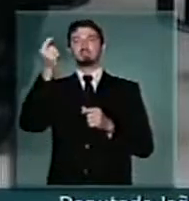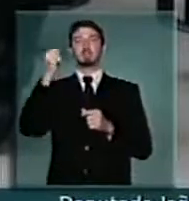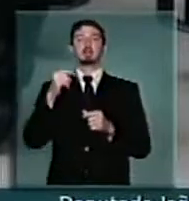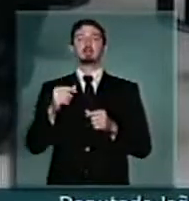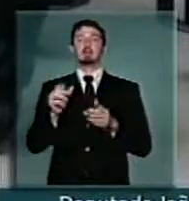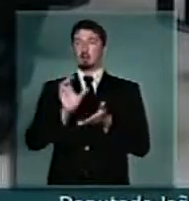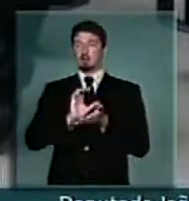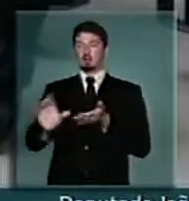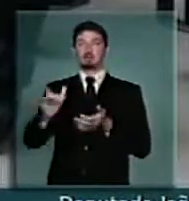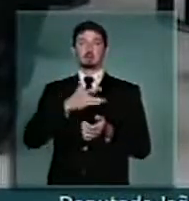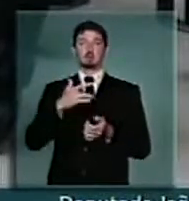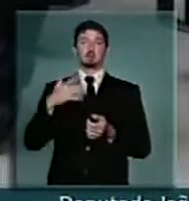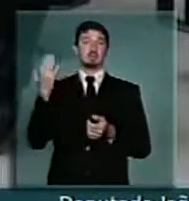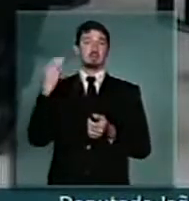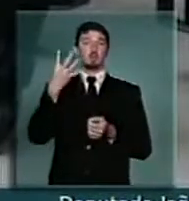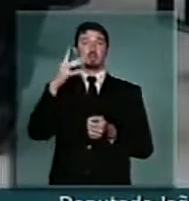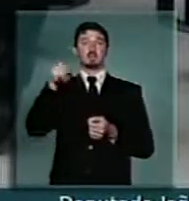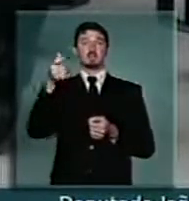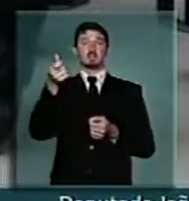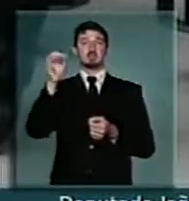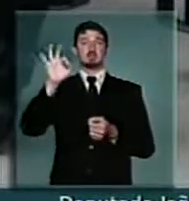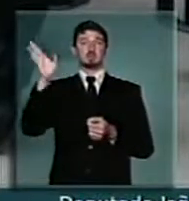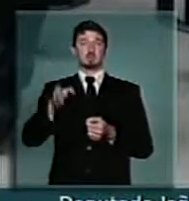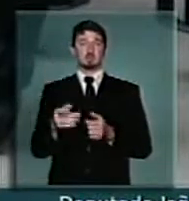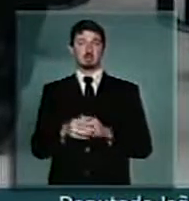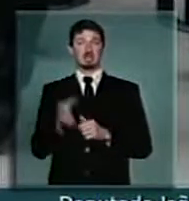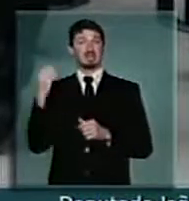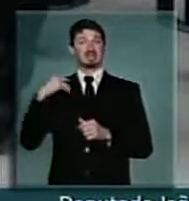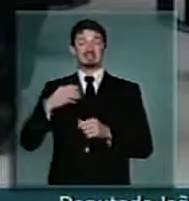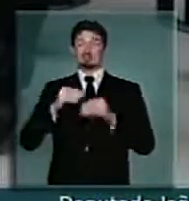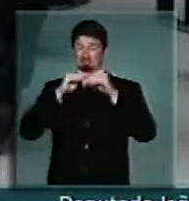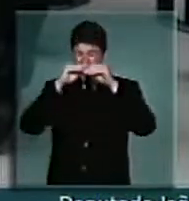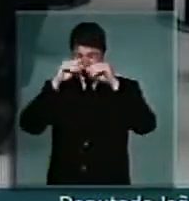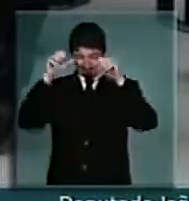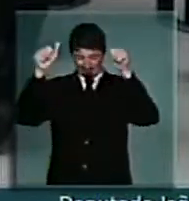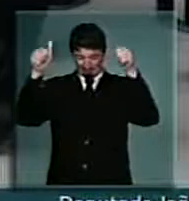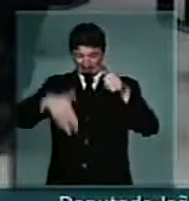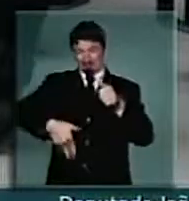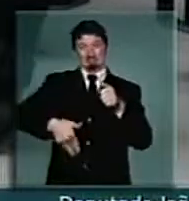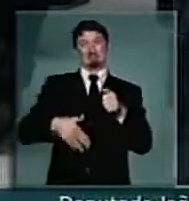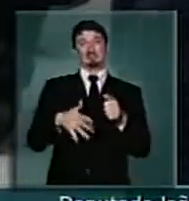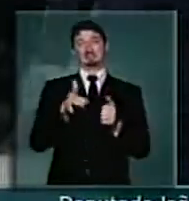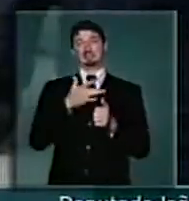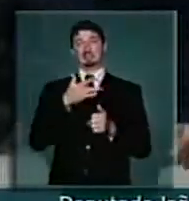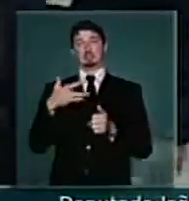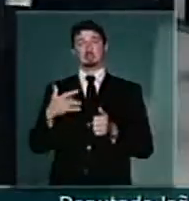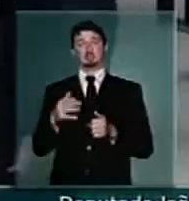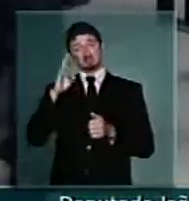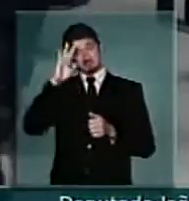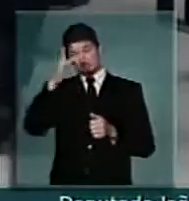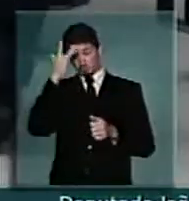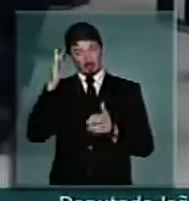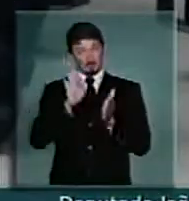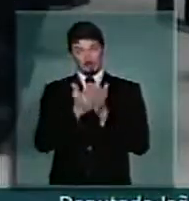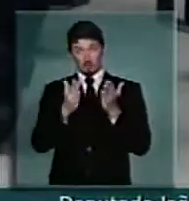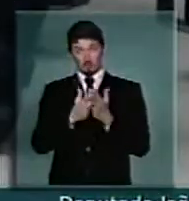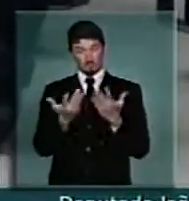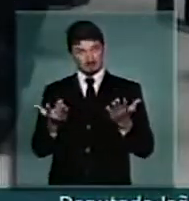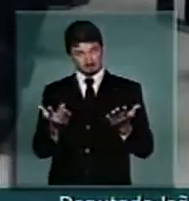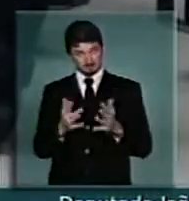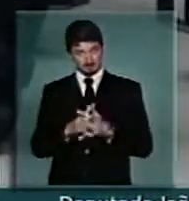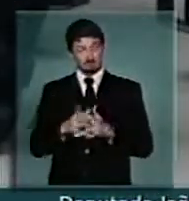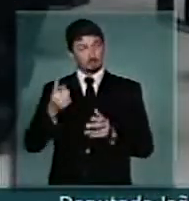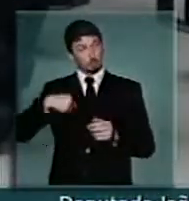4,6% investido na saúde, então a saúde da população era precaríssima, principalmente a população de baixa renda. E